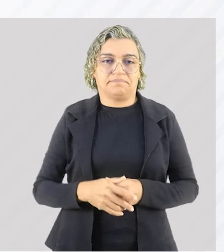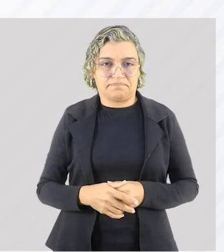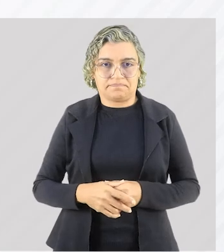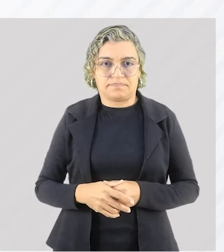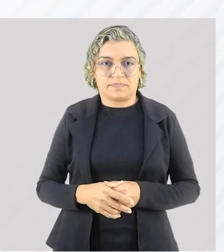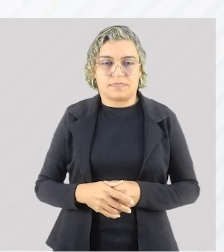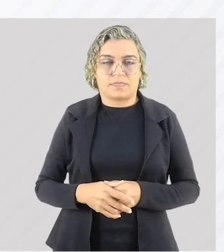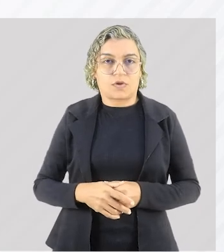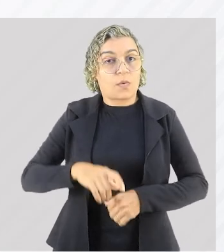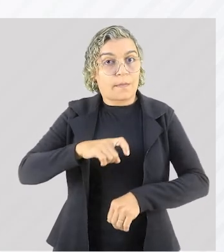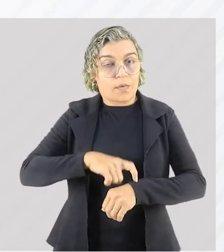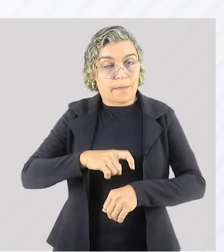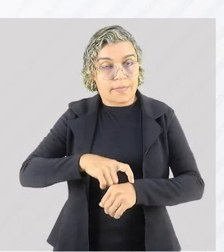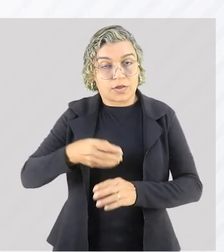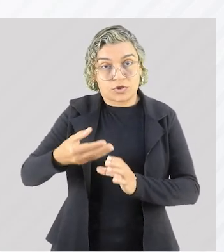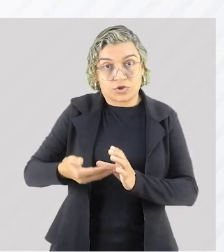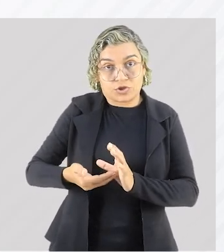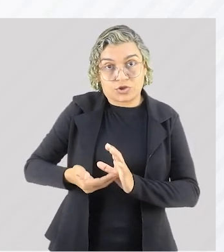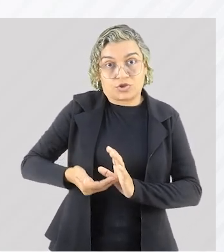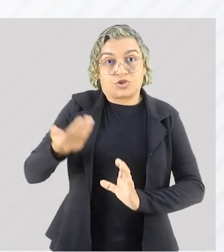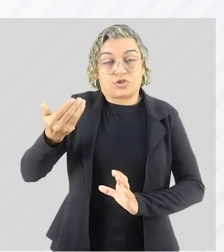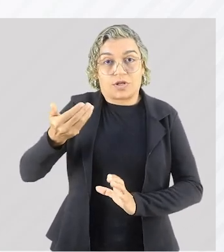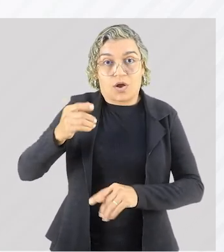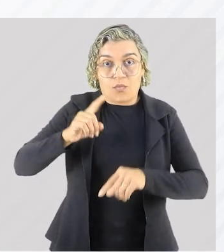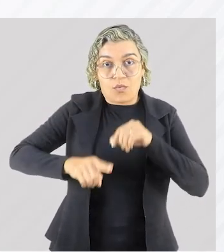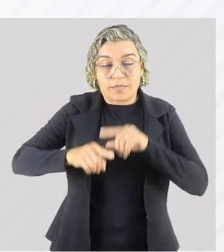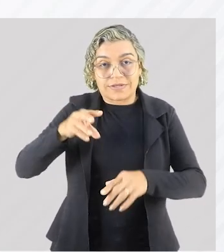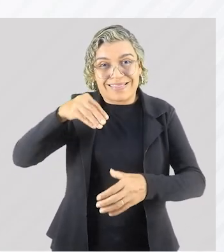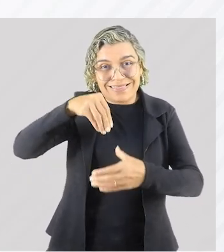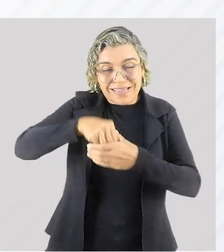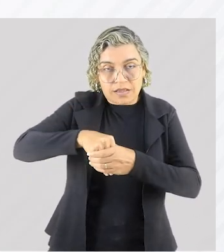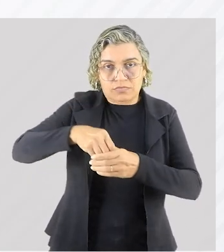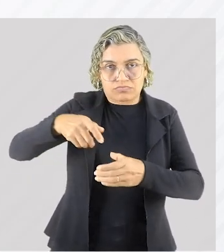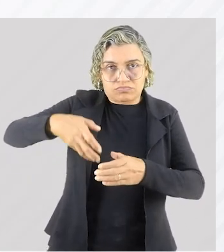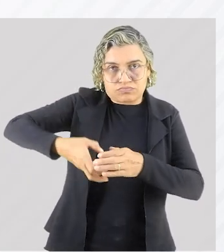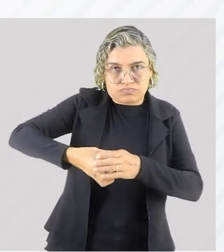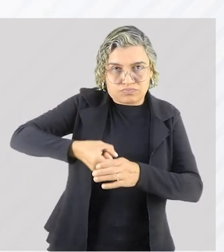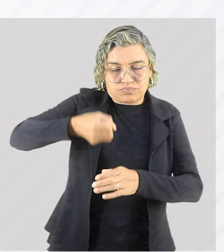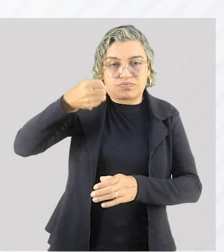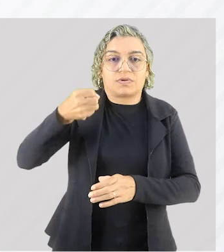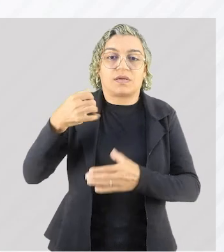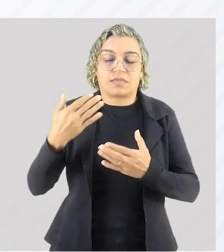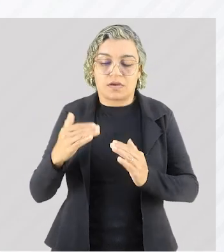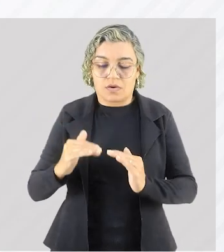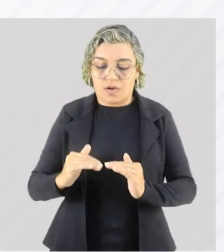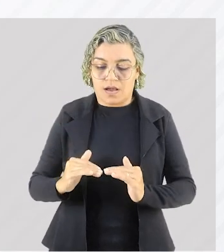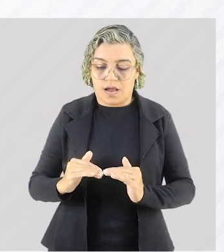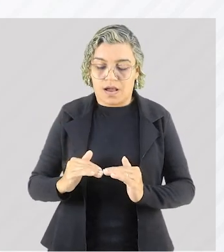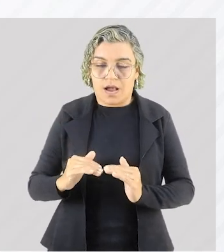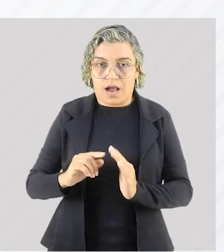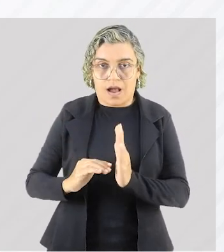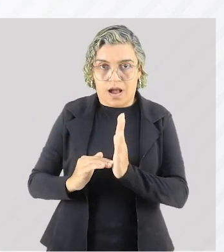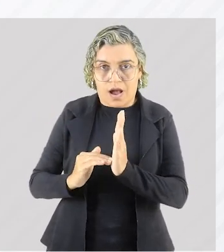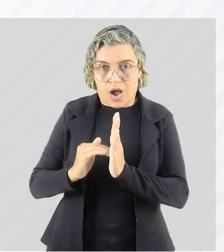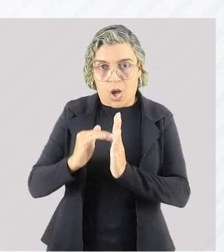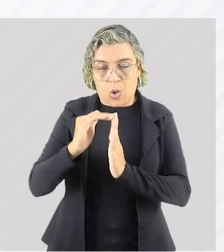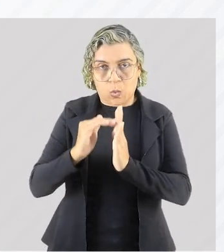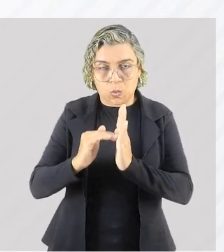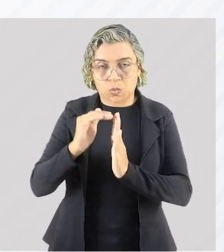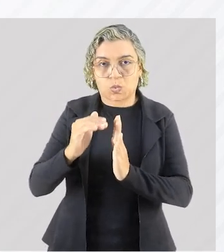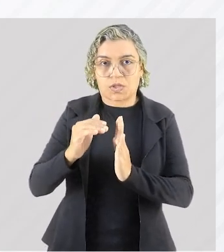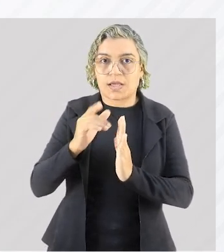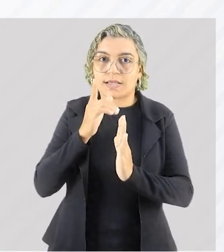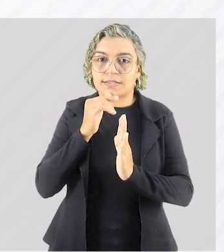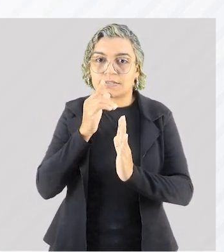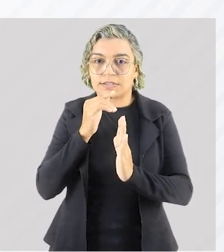Para retirar o objeto de dentro do recipiente, a altura da coluna de água deve ser de pelo